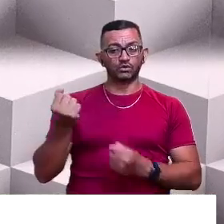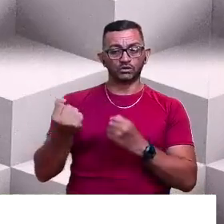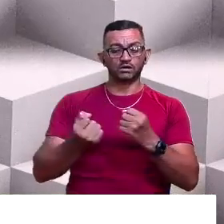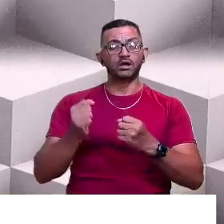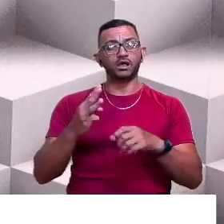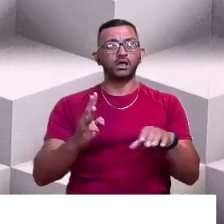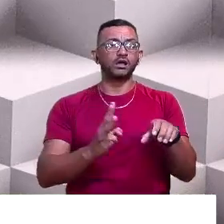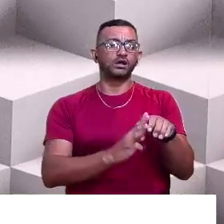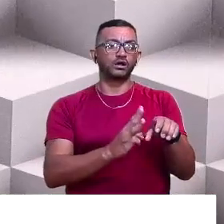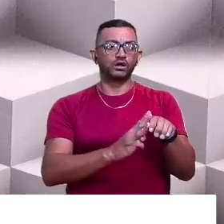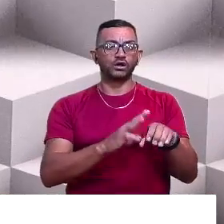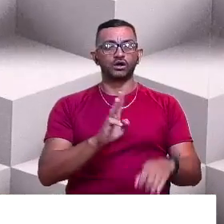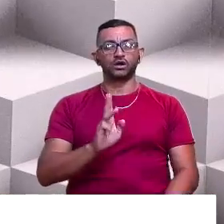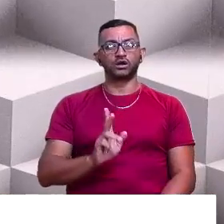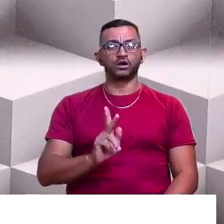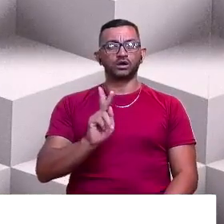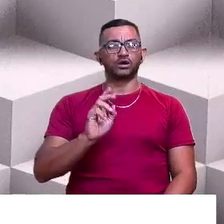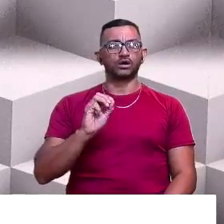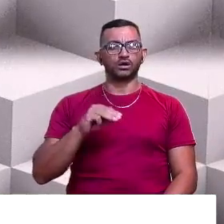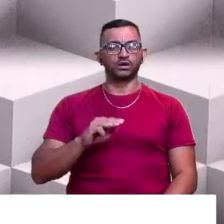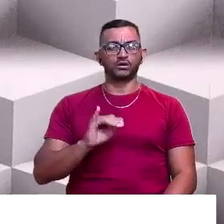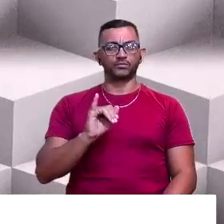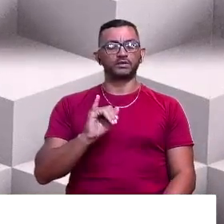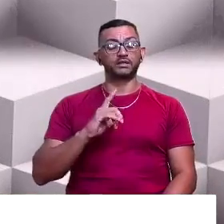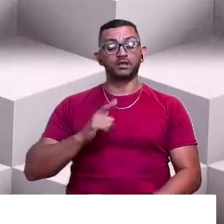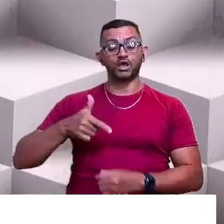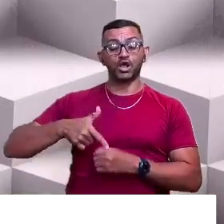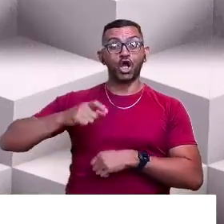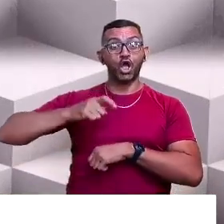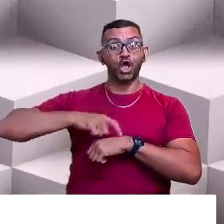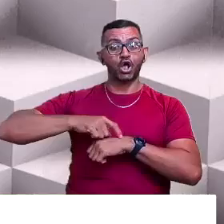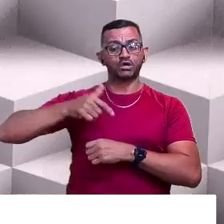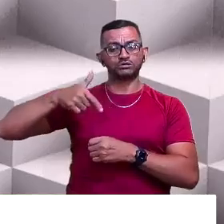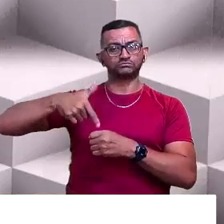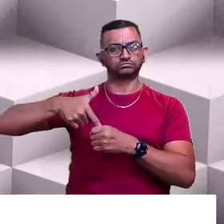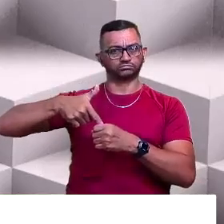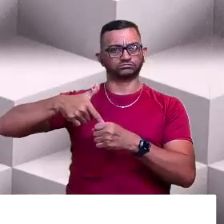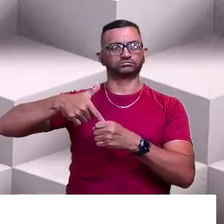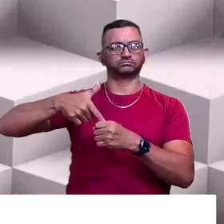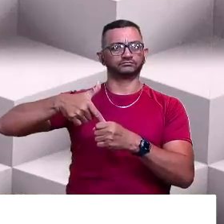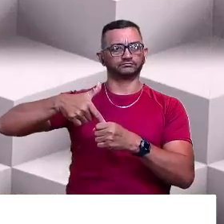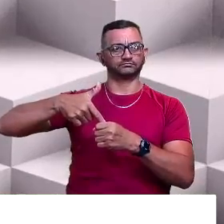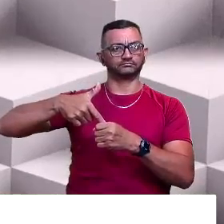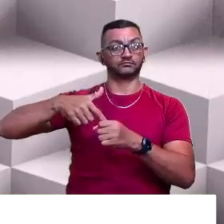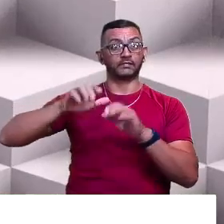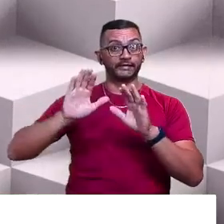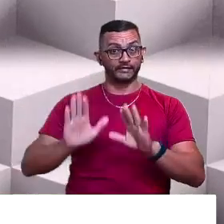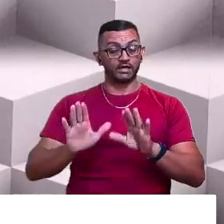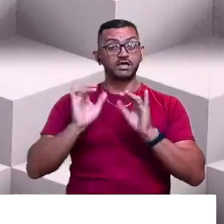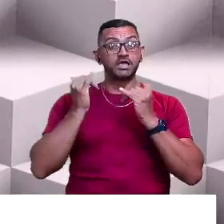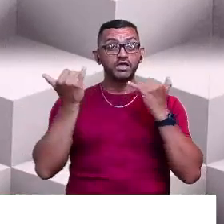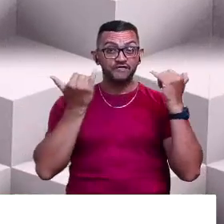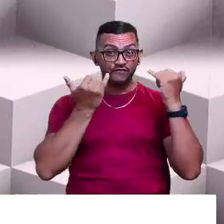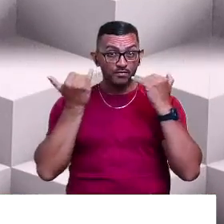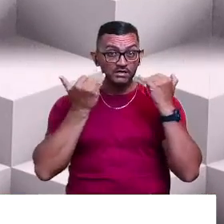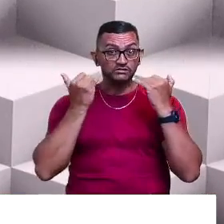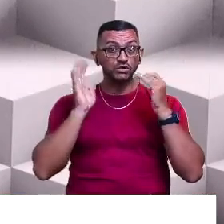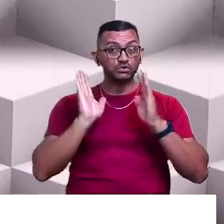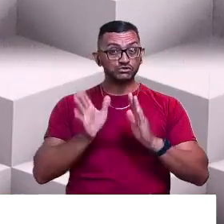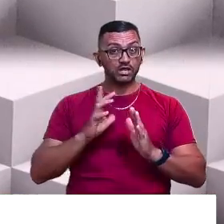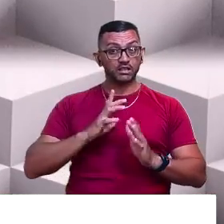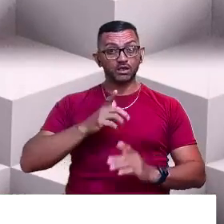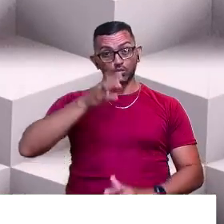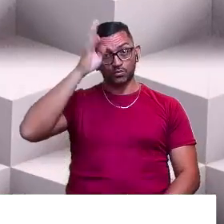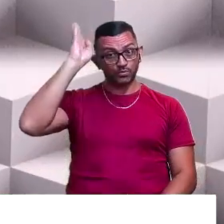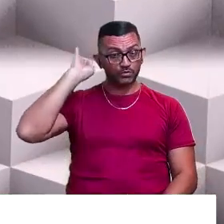o veículo, que era uma Kombi, pegou fogo quando estava sendo abastecido no posto de combustível. Segundo as informações que